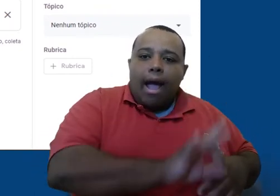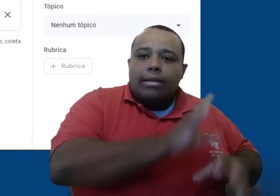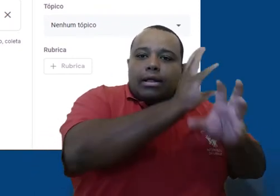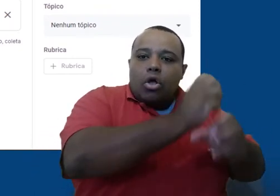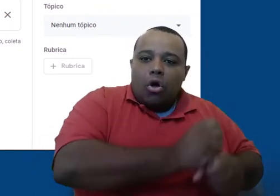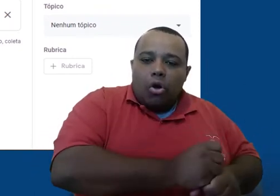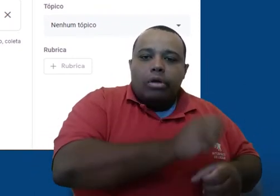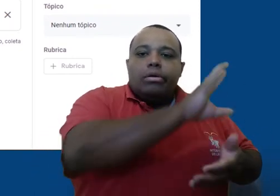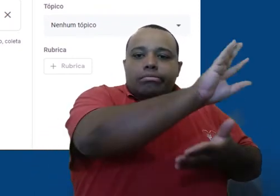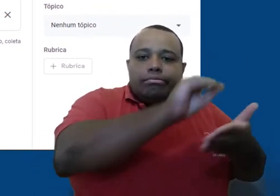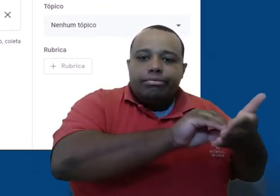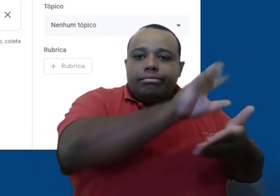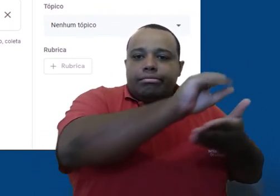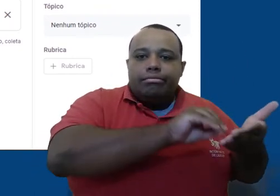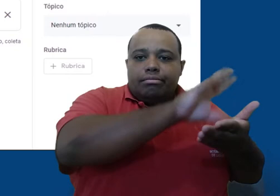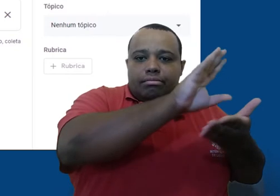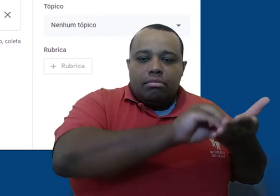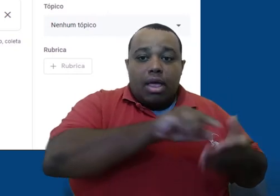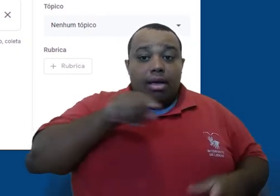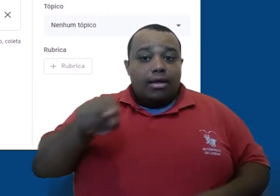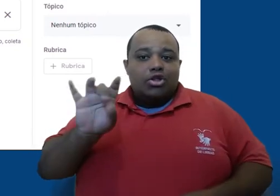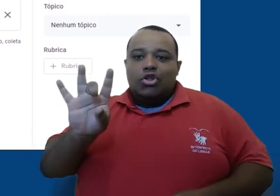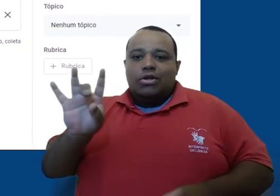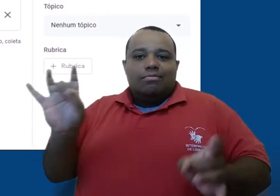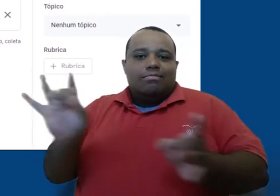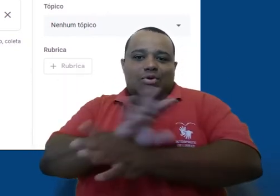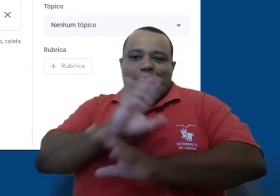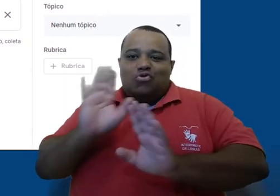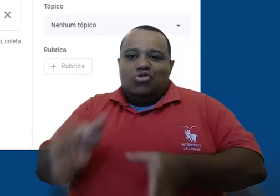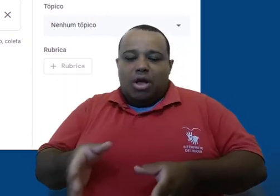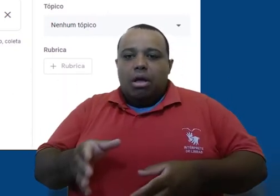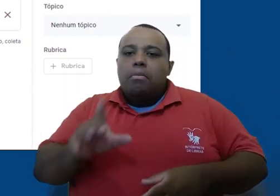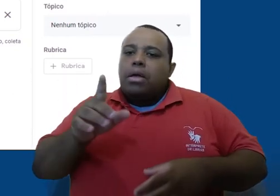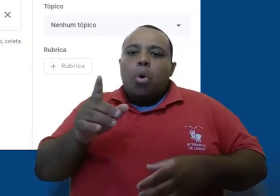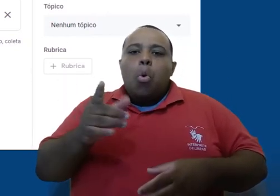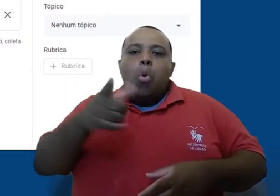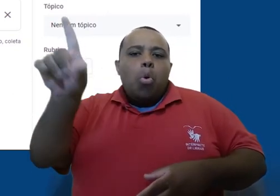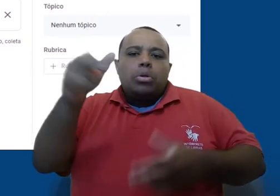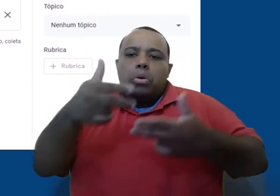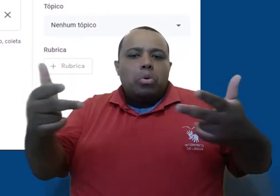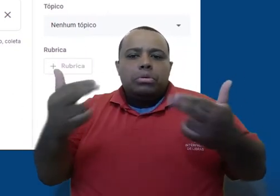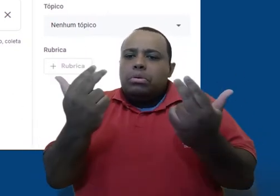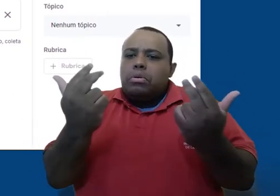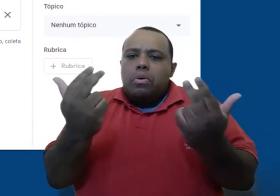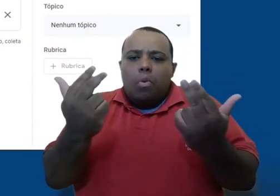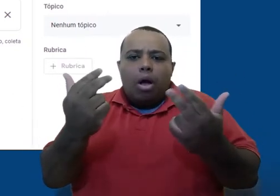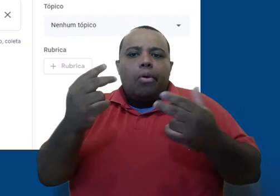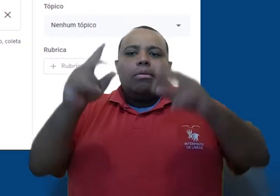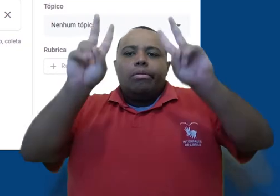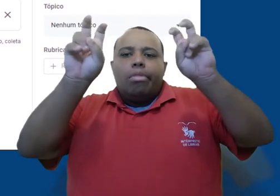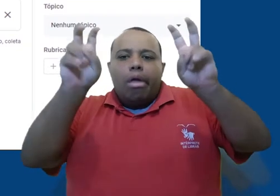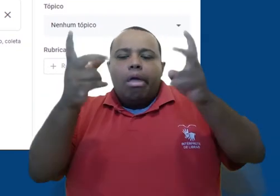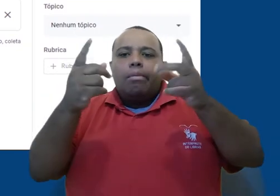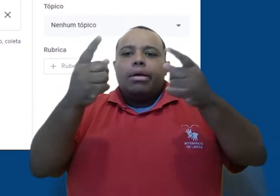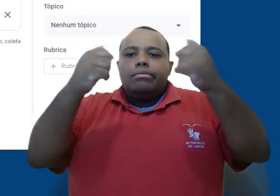Enquanto aqui é automático no mais as configurações permanecem as mesmas podemos configurar a nossa título instruções podemos criar ou adicionar